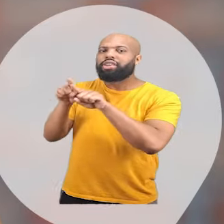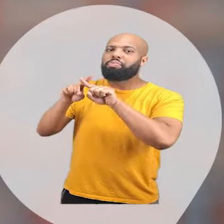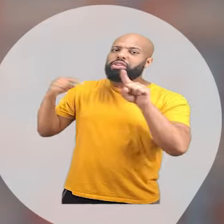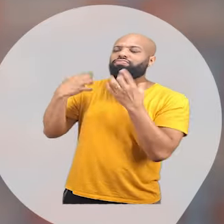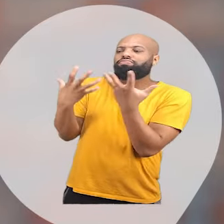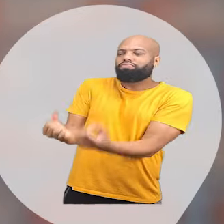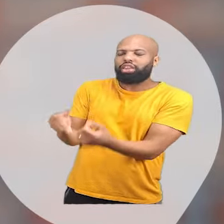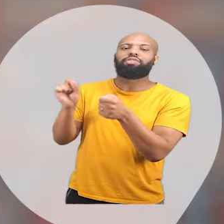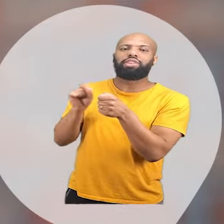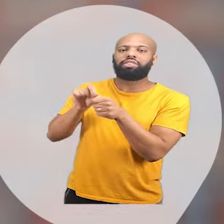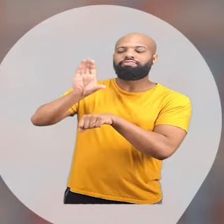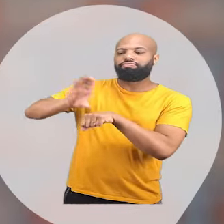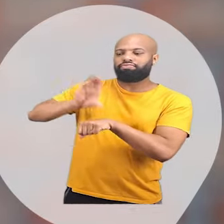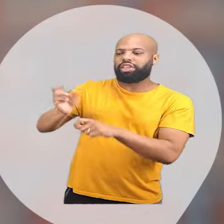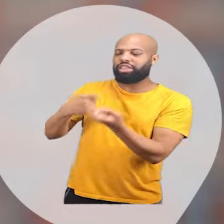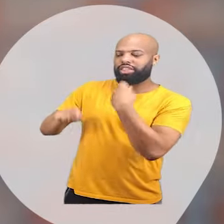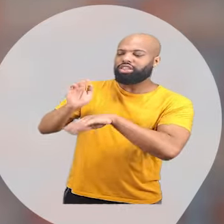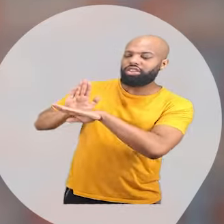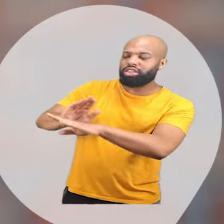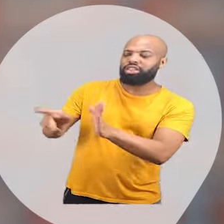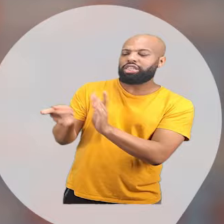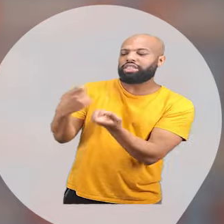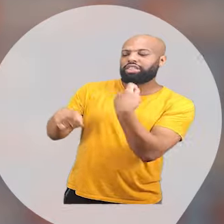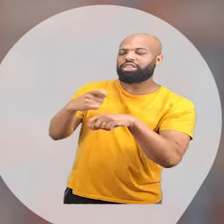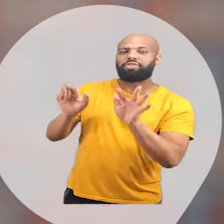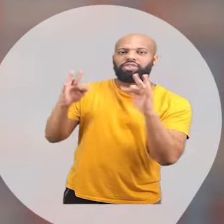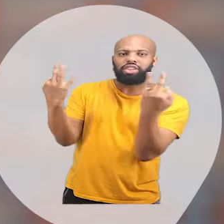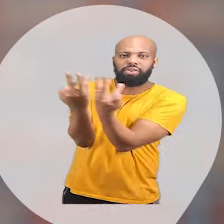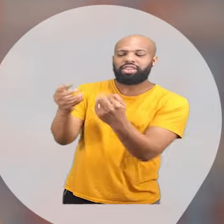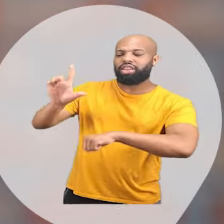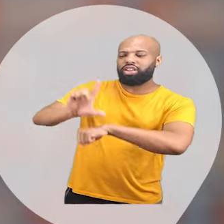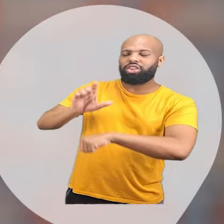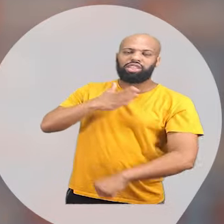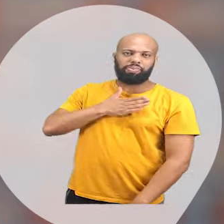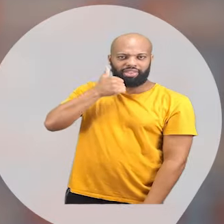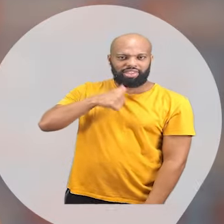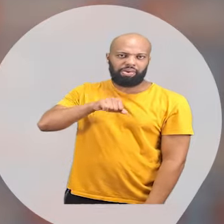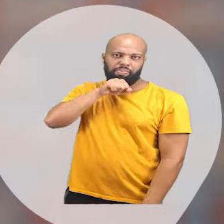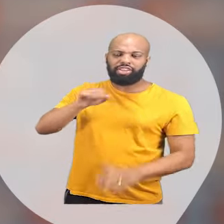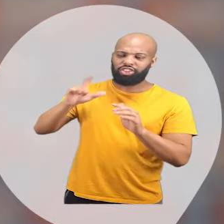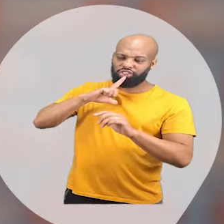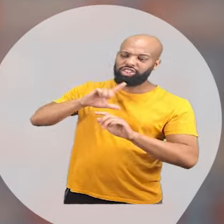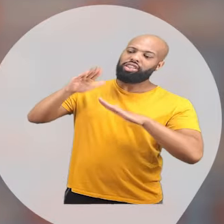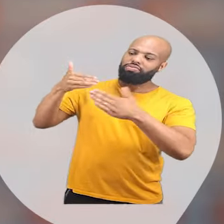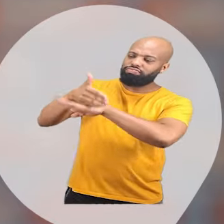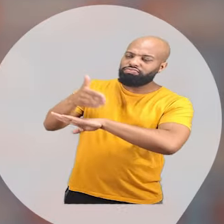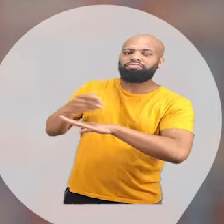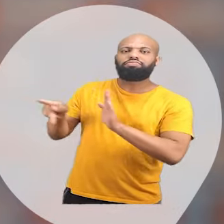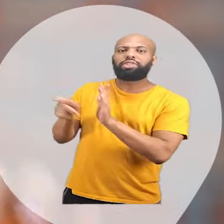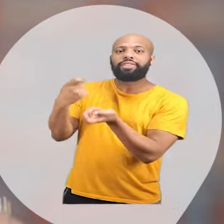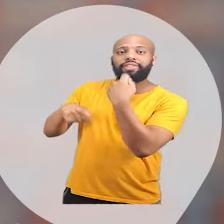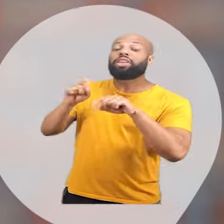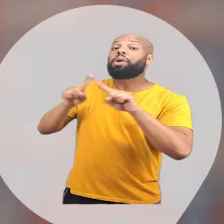e tudo mais mas acabei indo fazer ADM para ajudar nos negócios da família na loja que ela tinha e daí acabei indo para